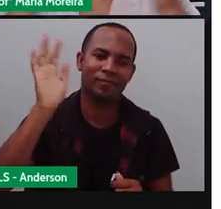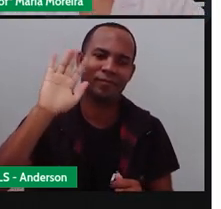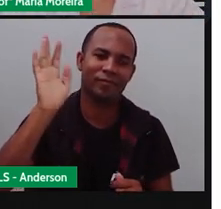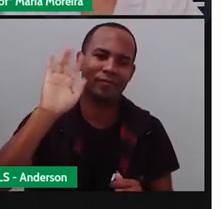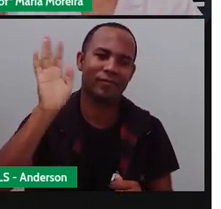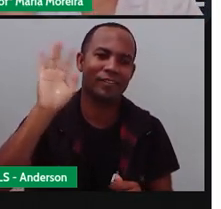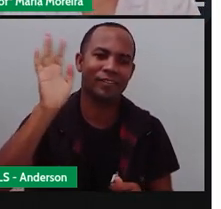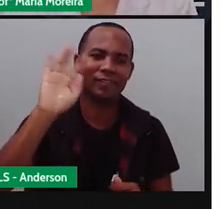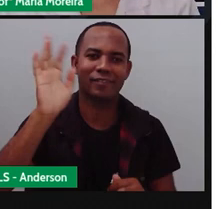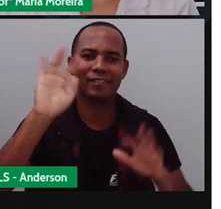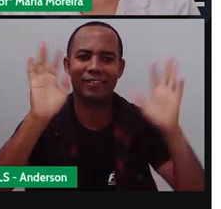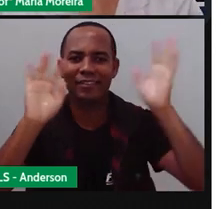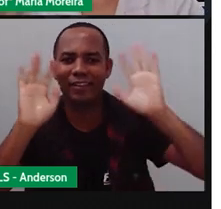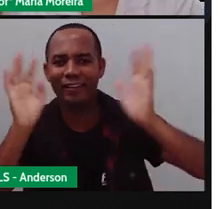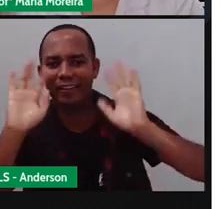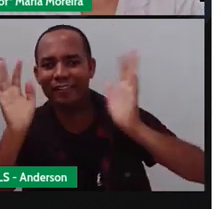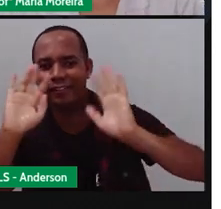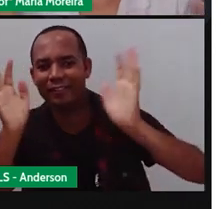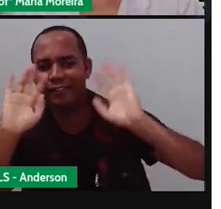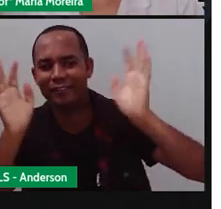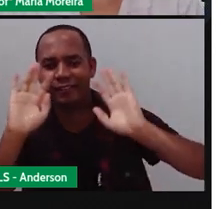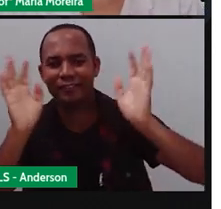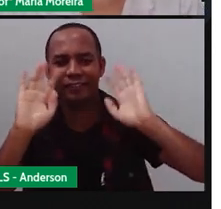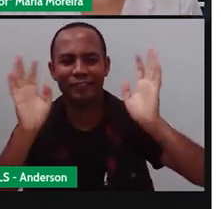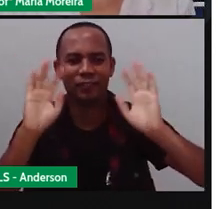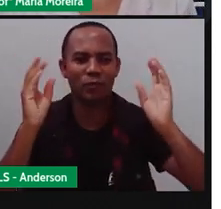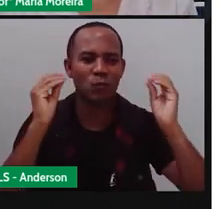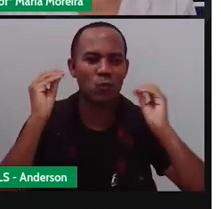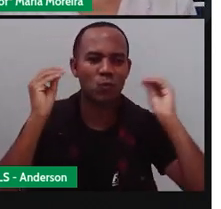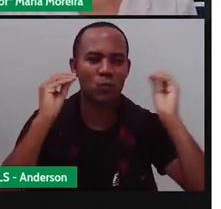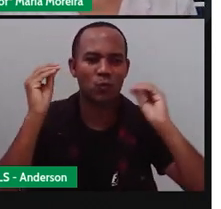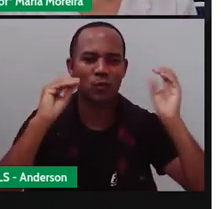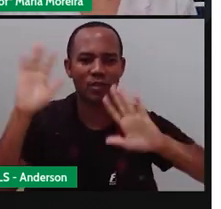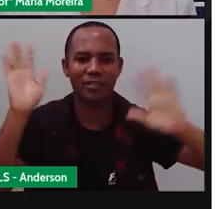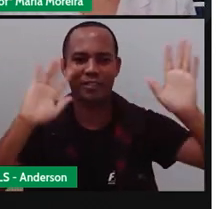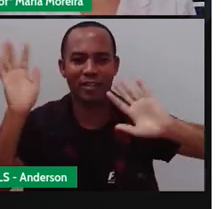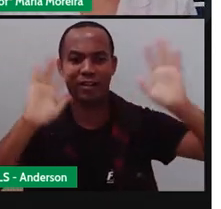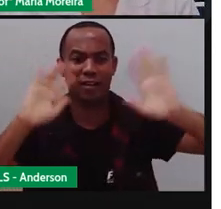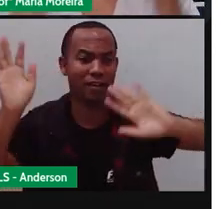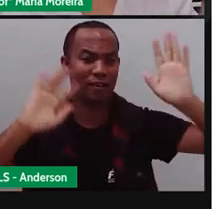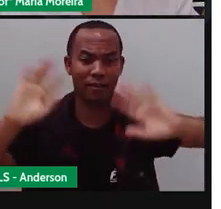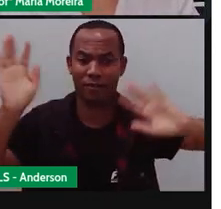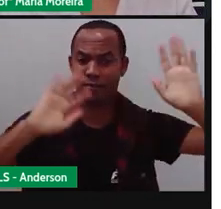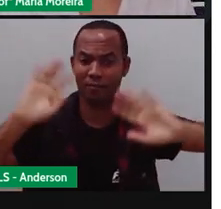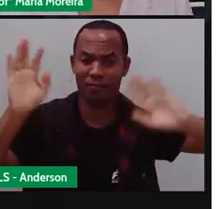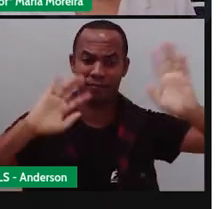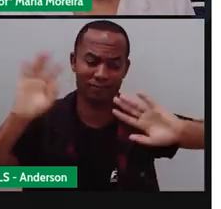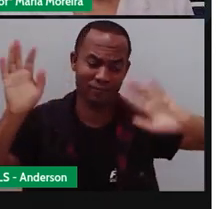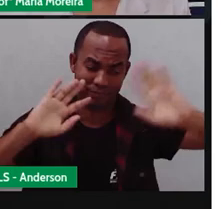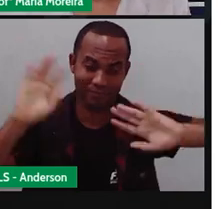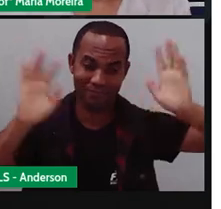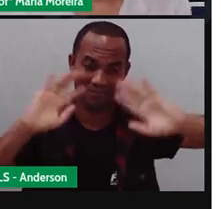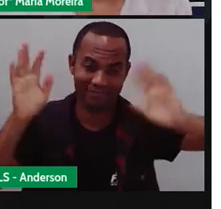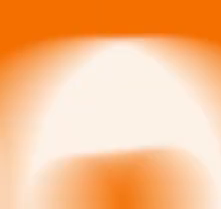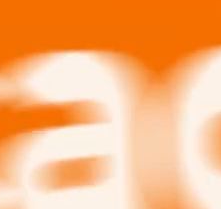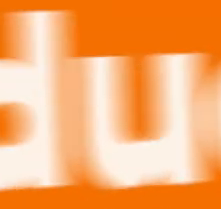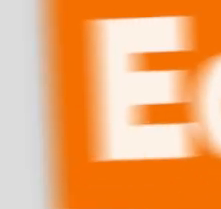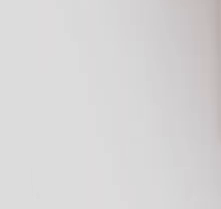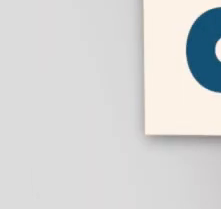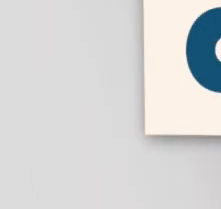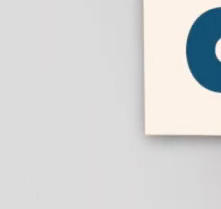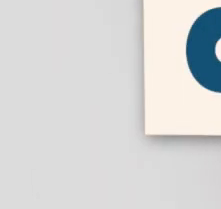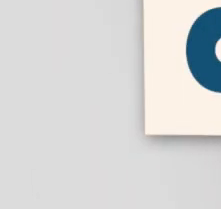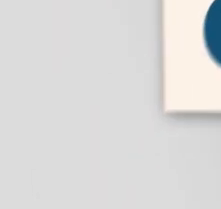um um beijo de pro Vânia um beijo para Maria um beijo de Anderson para vocês e até a nossa próxima aula